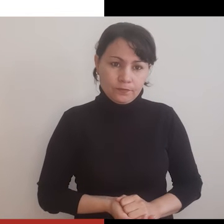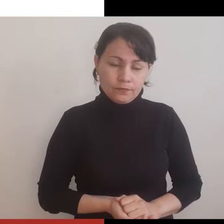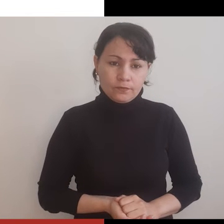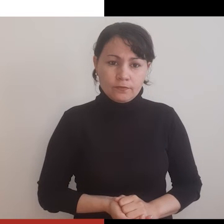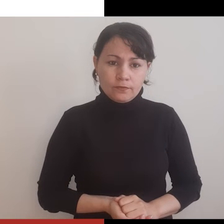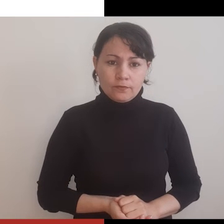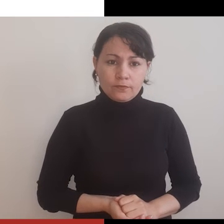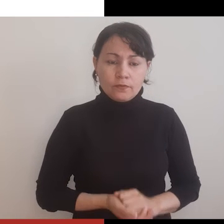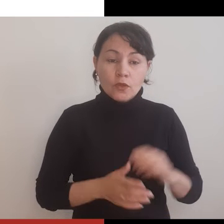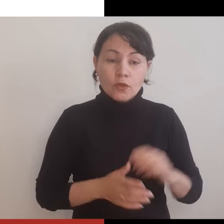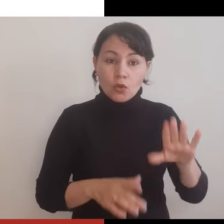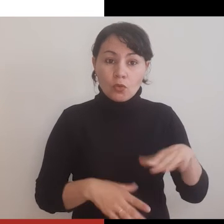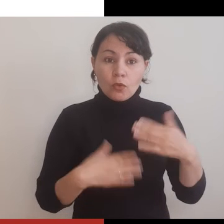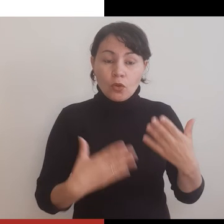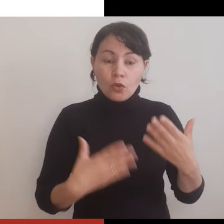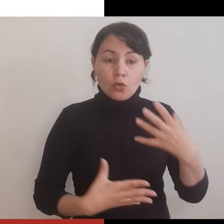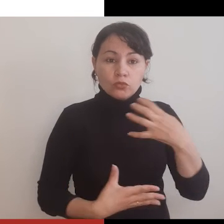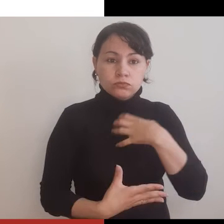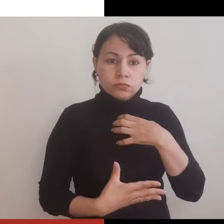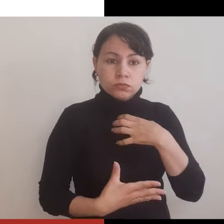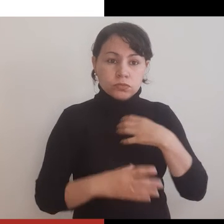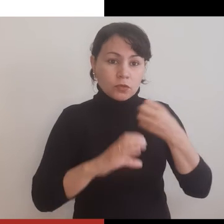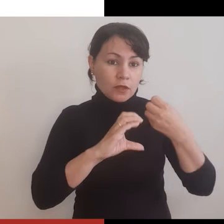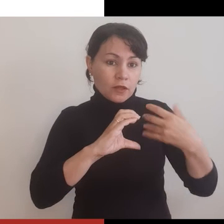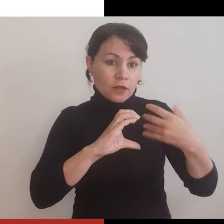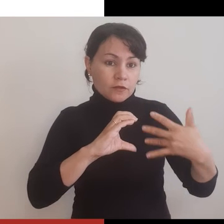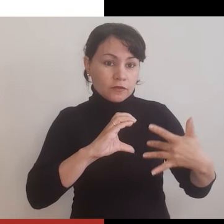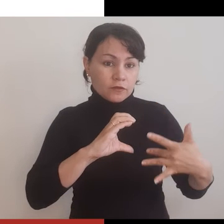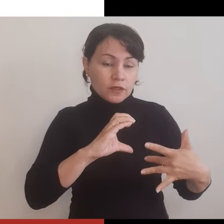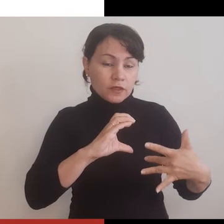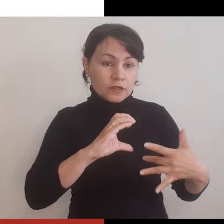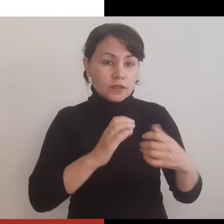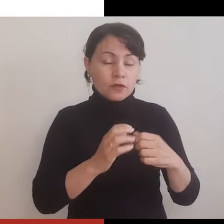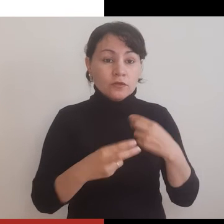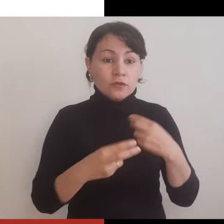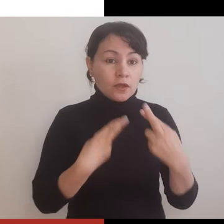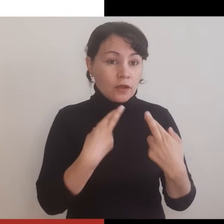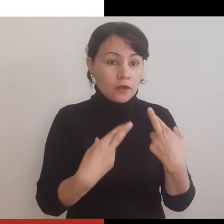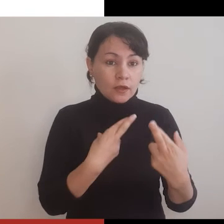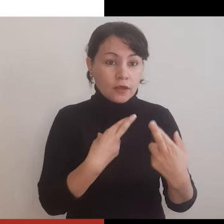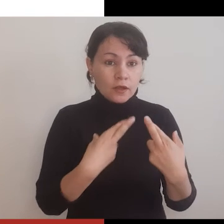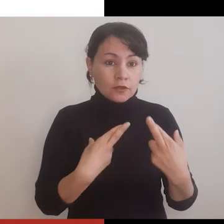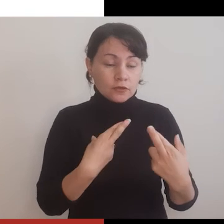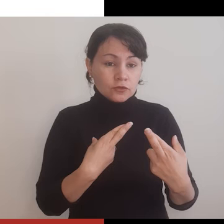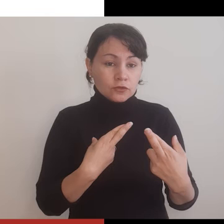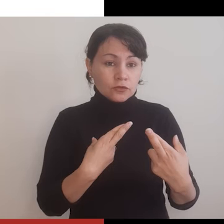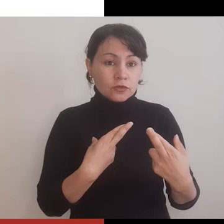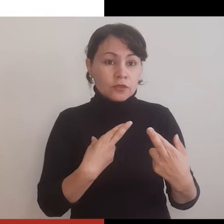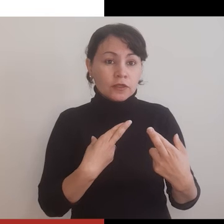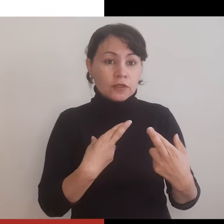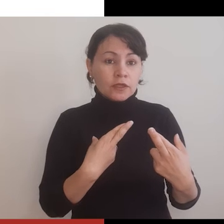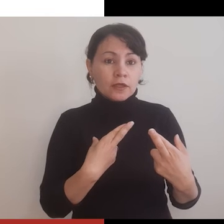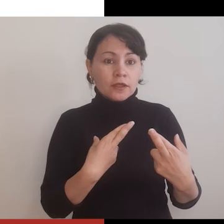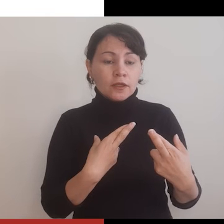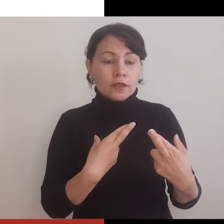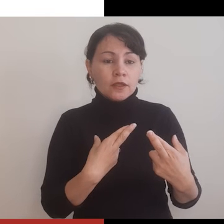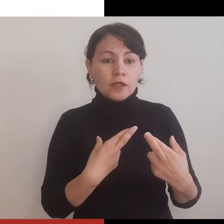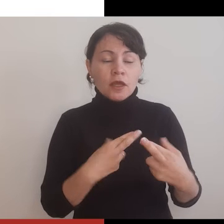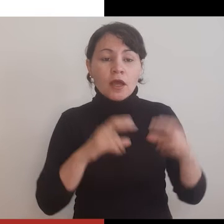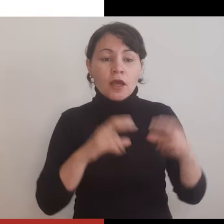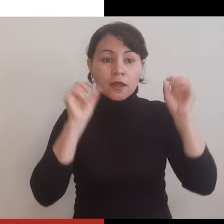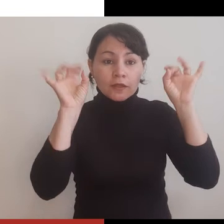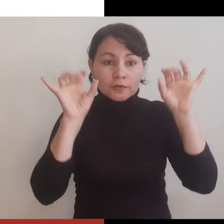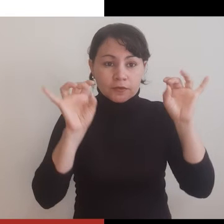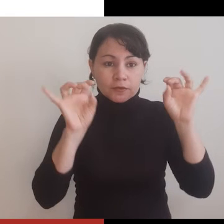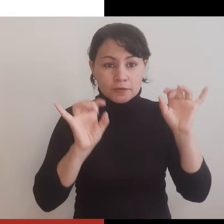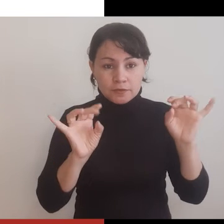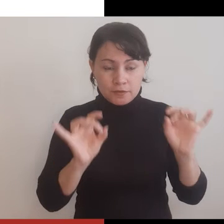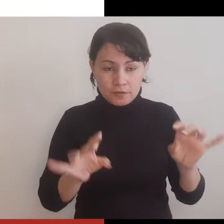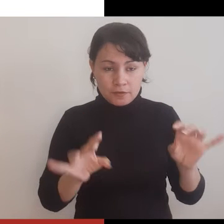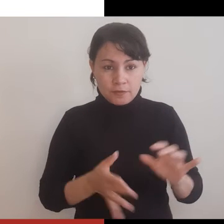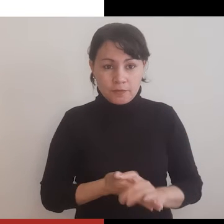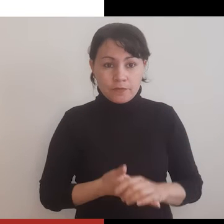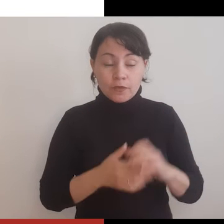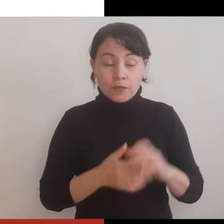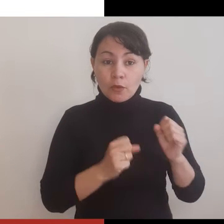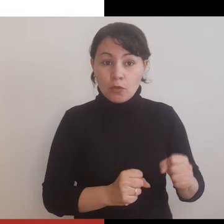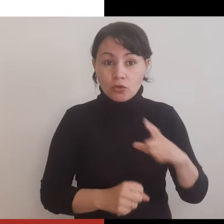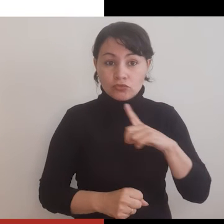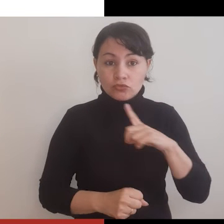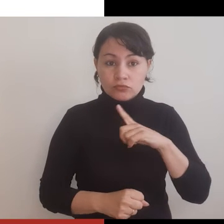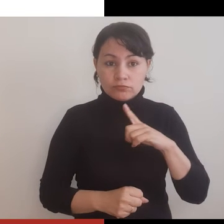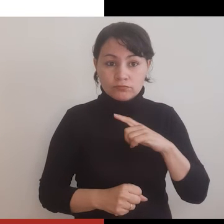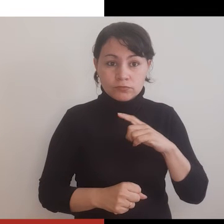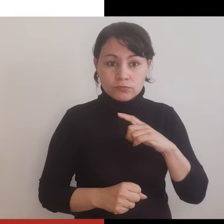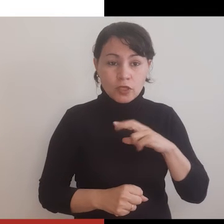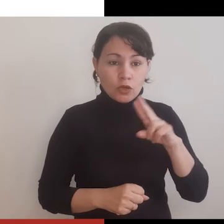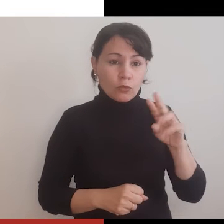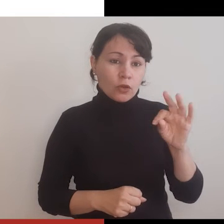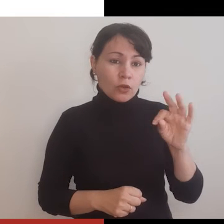Uma outra forma da gente classificar essas UTIs está relacionado com a especialização, né? Eu posso ter uma